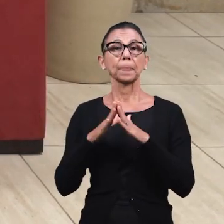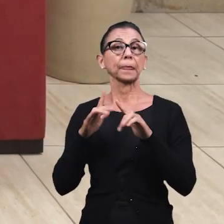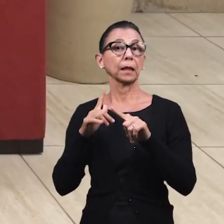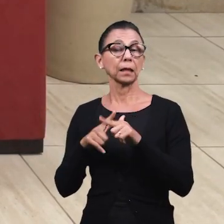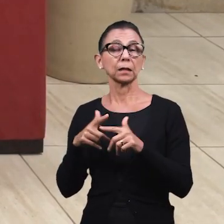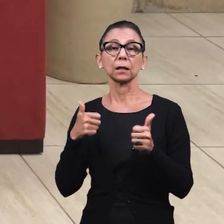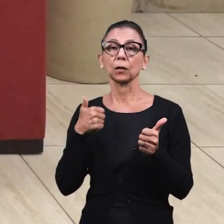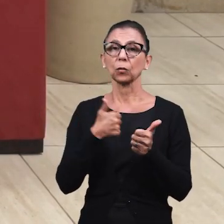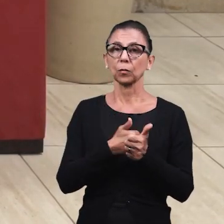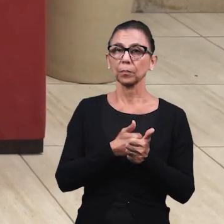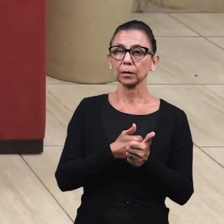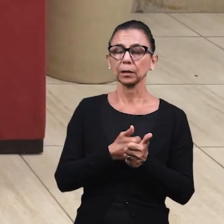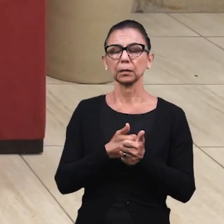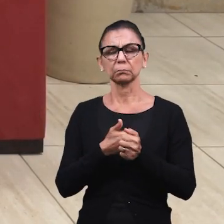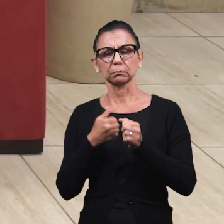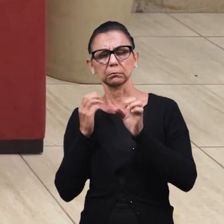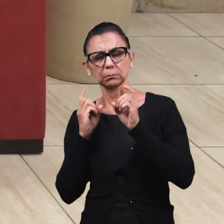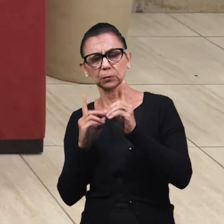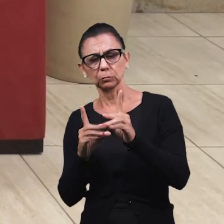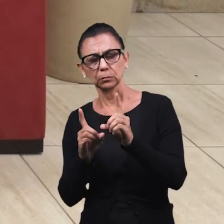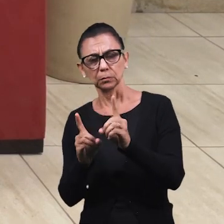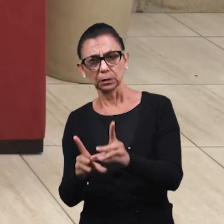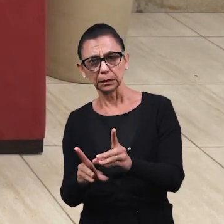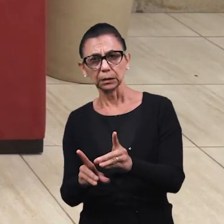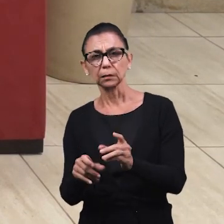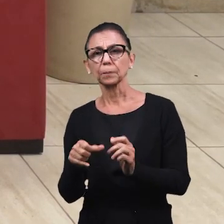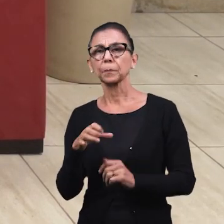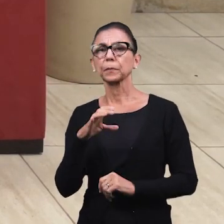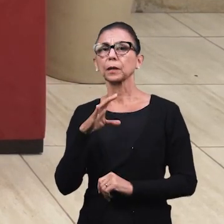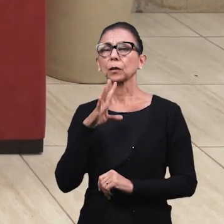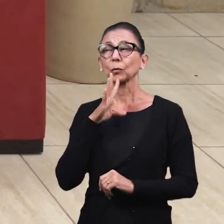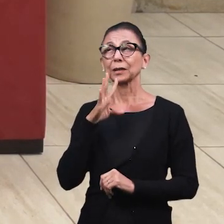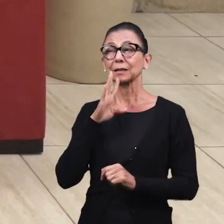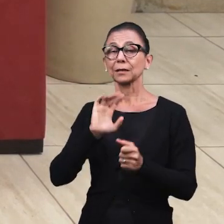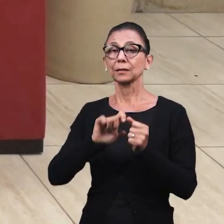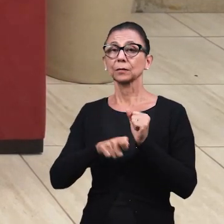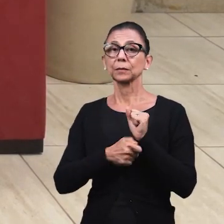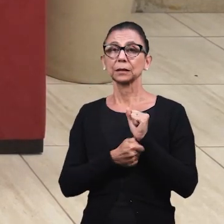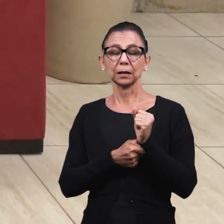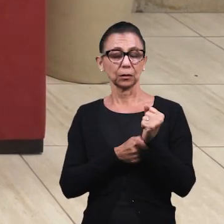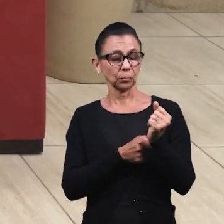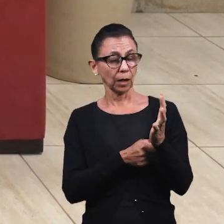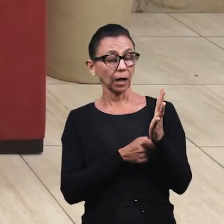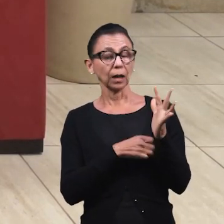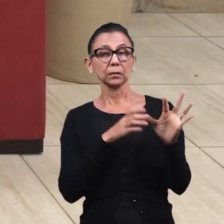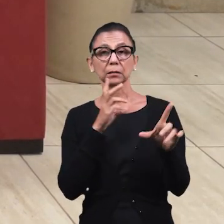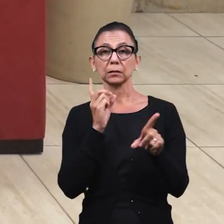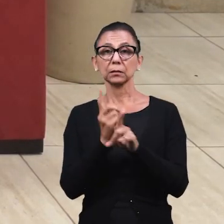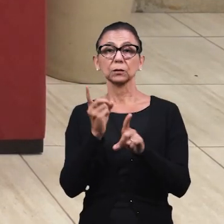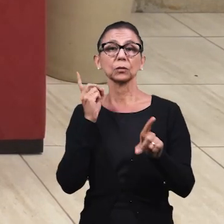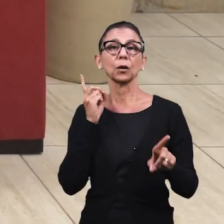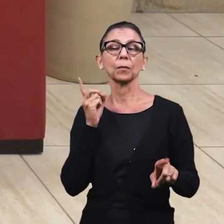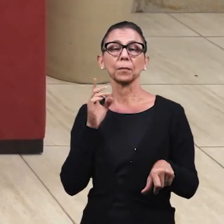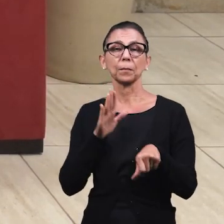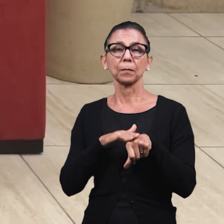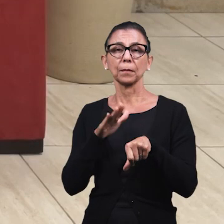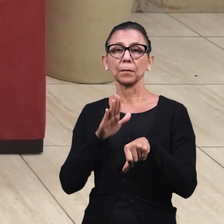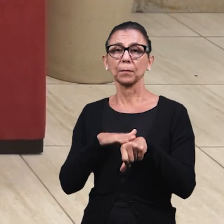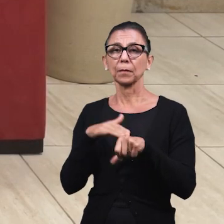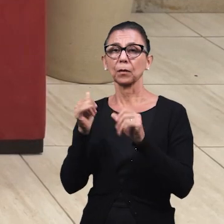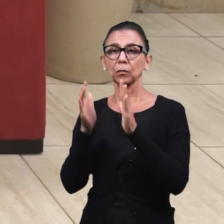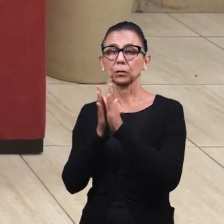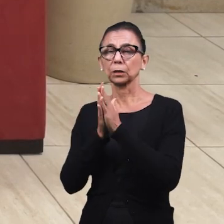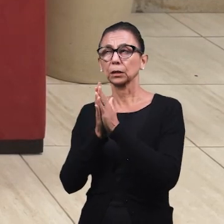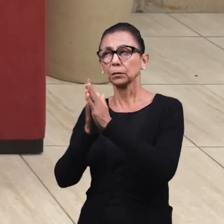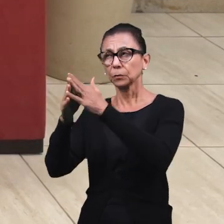acompanhado através da doutrina, esse conhecimento do mistério, porque quanto mais nos aproximamos